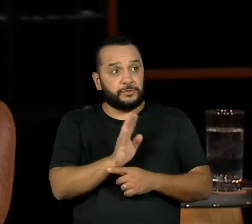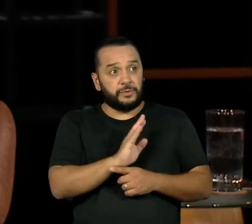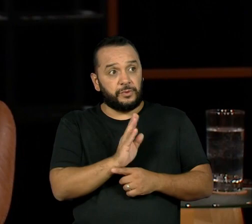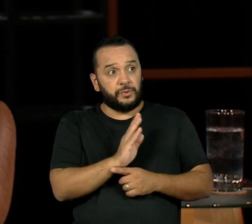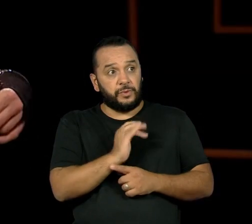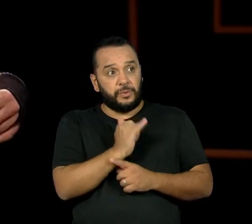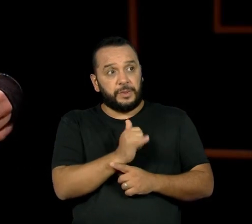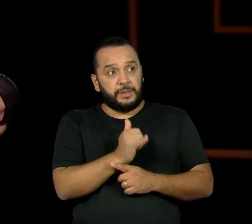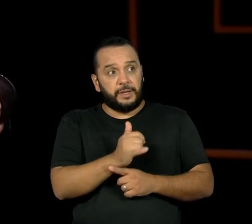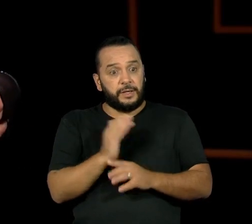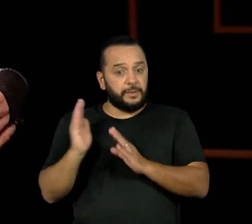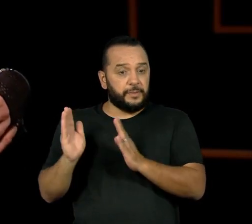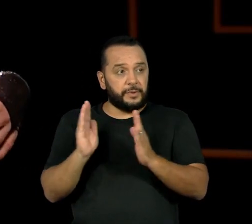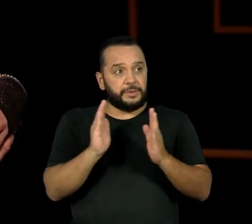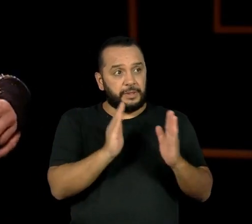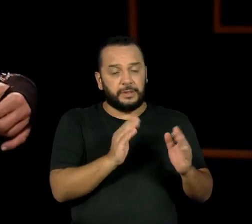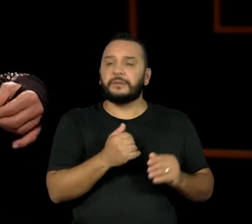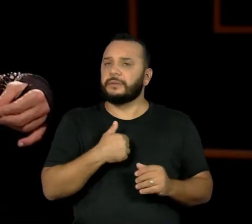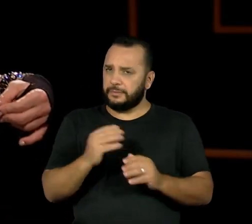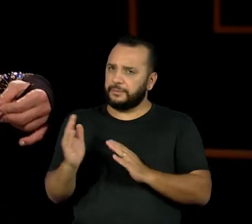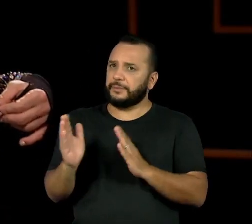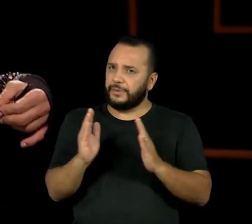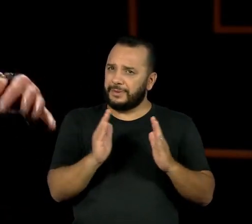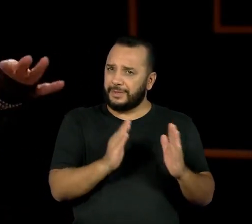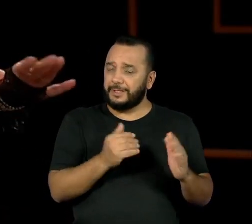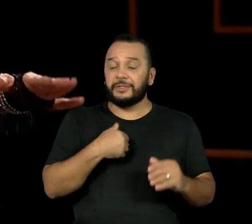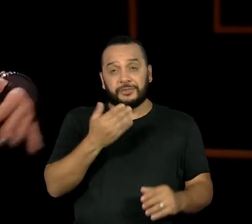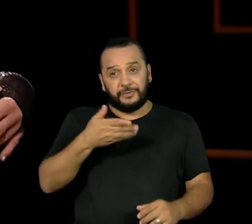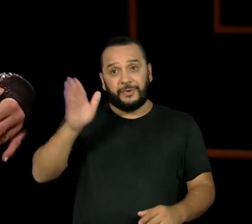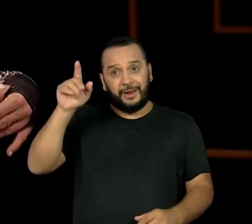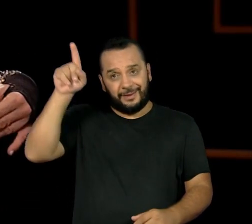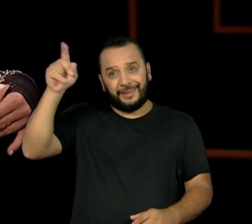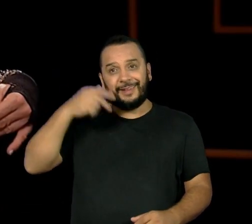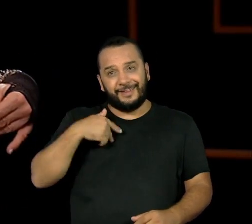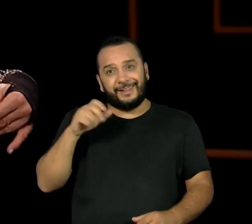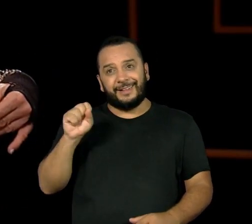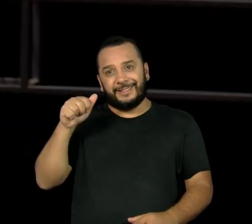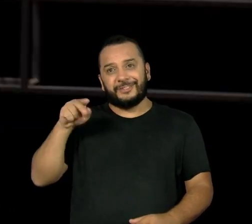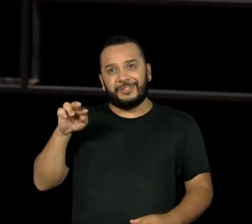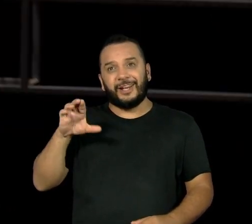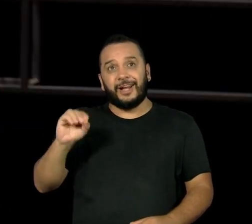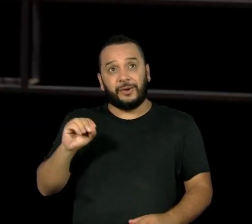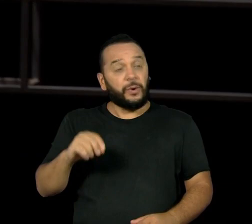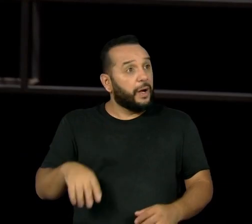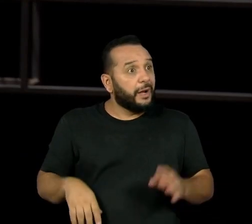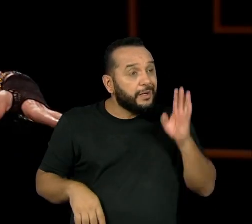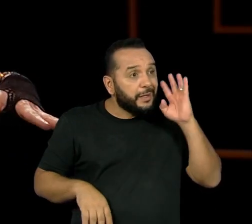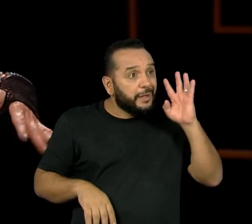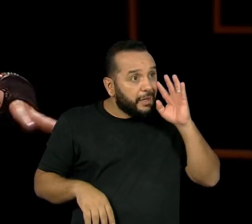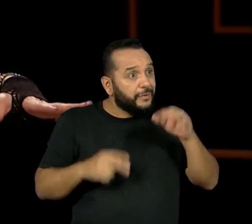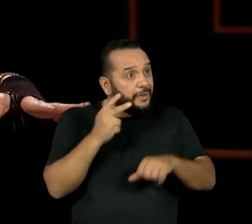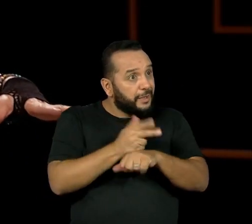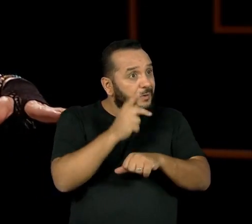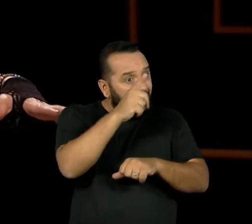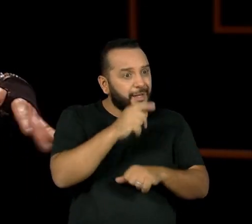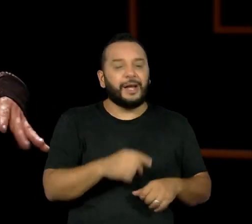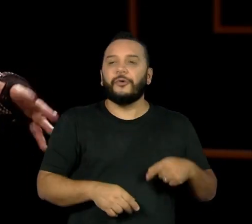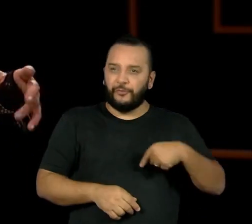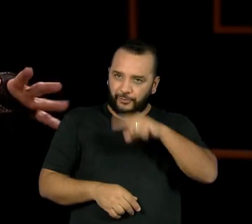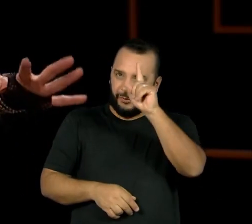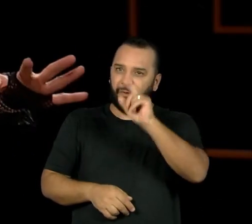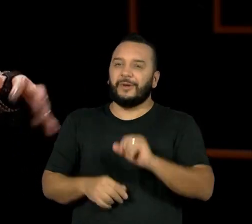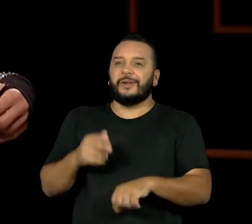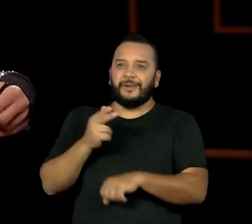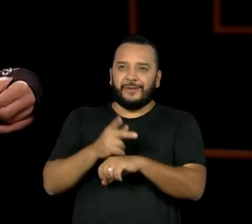processo, está sendo Já está quase no final. A gente vai lá no Caminho de Santiago agora, só falta isso. Ah, que Vamos tudo. lá na Espanha, qualquer segunda, eu só estou querendo...